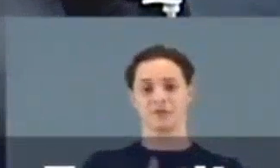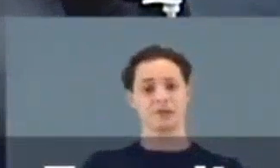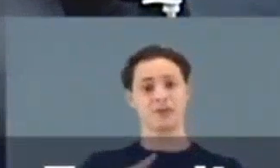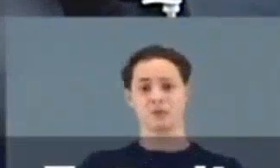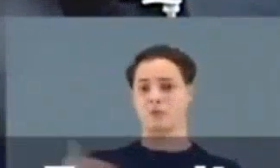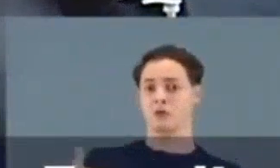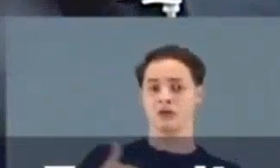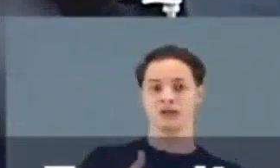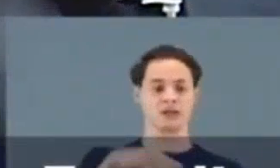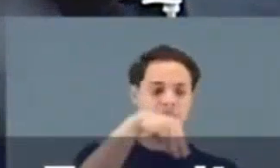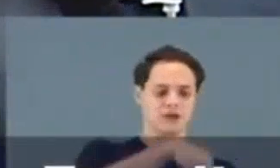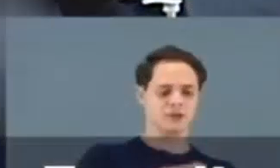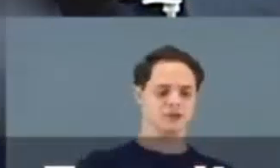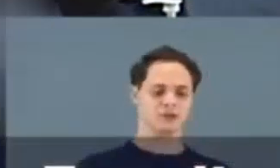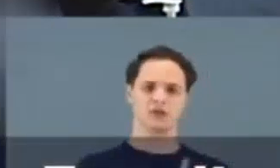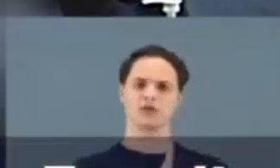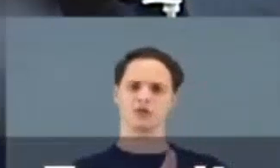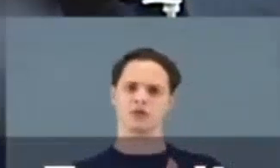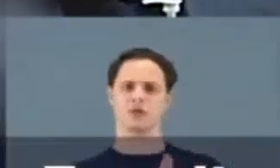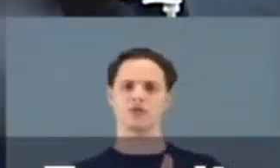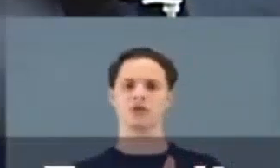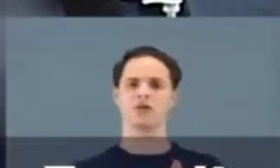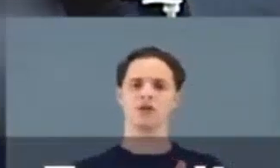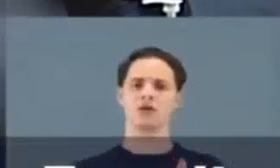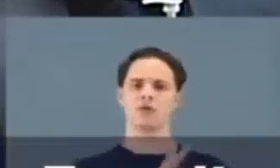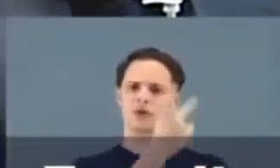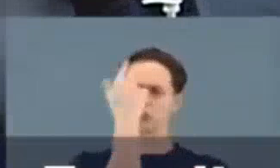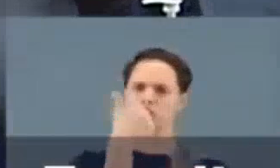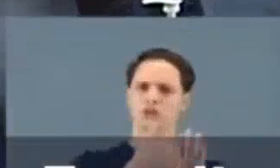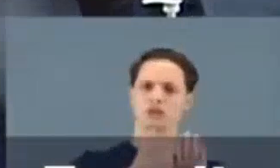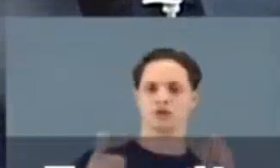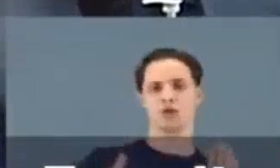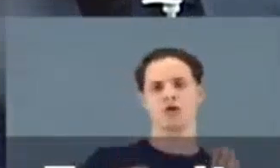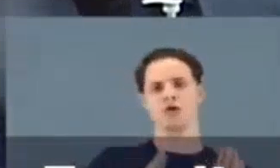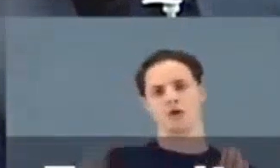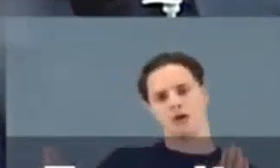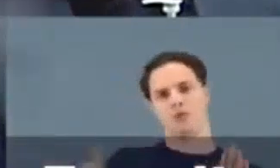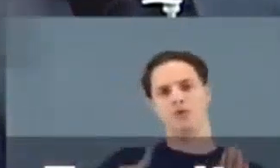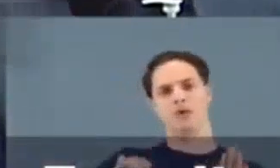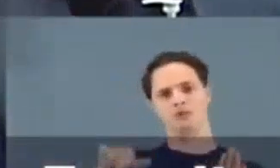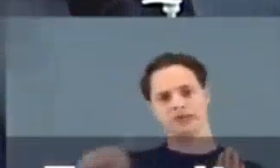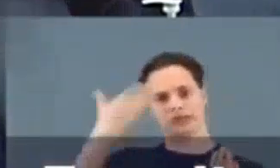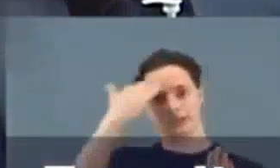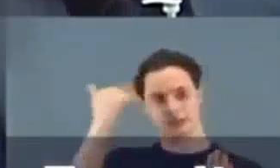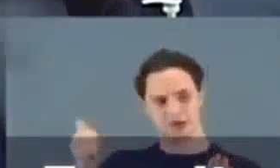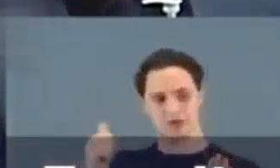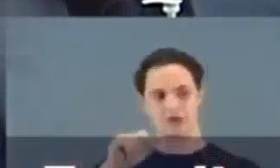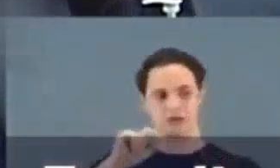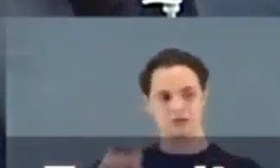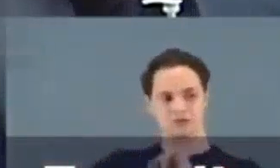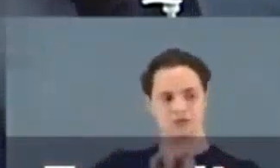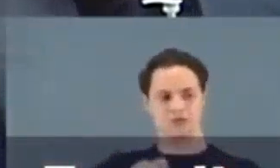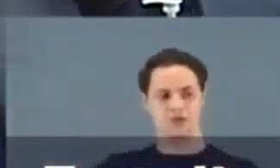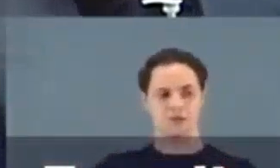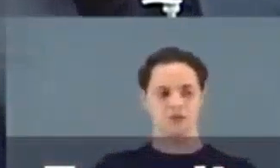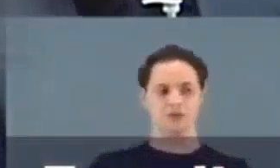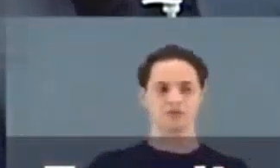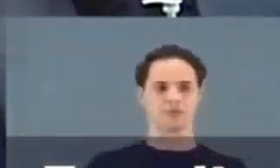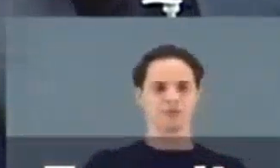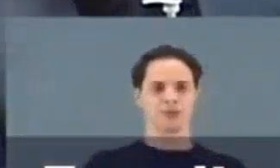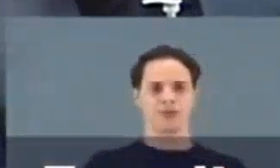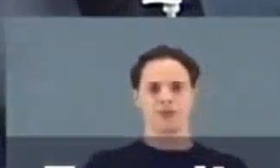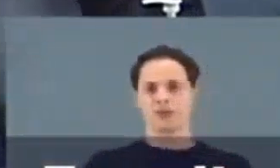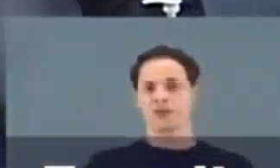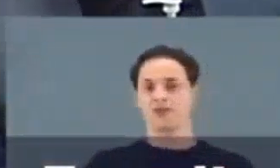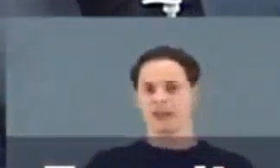A CGU só pede para tirar o nome das pessoas, o CPF. Vocês sabem o que acontece, estelionato, esse negócio todo. Então, ela pede só para tirar